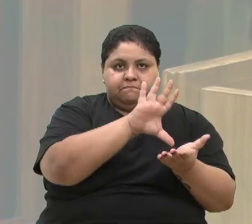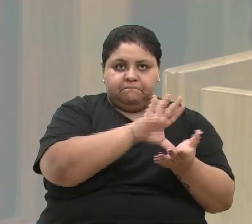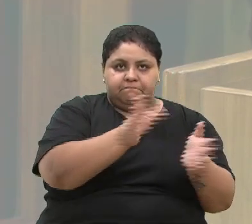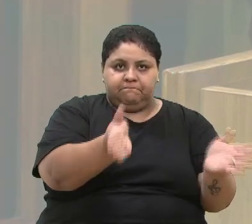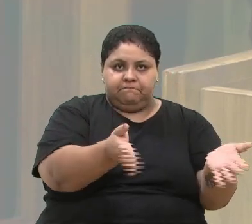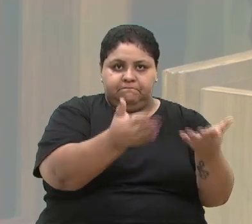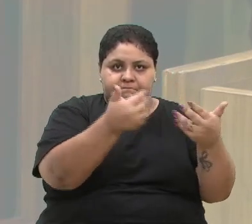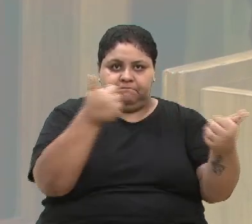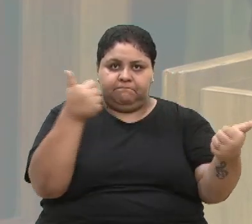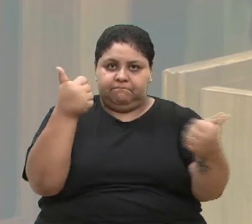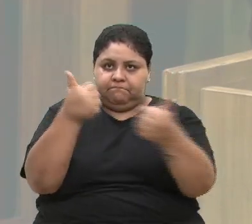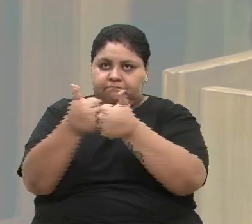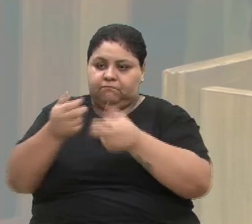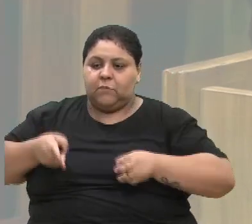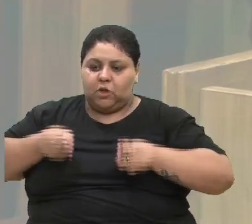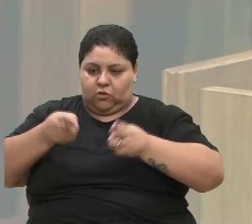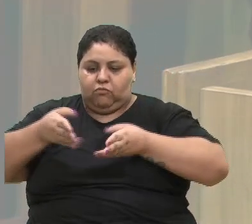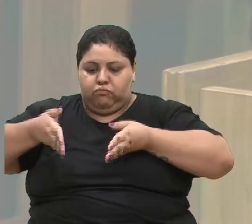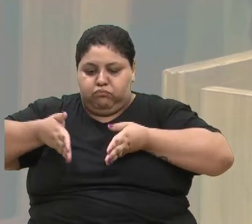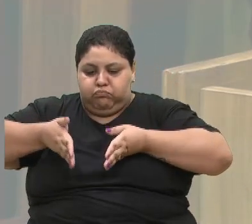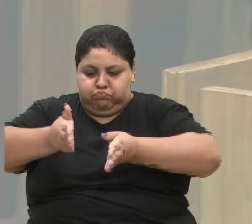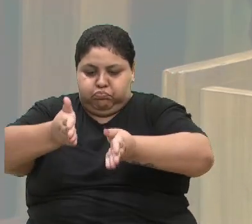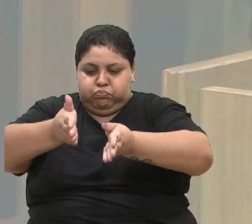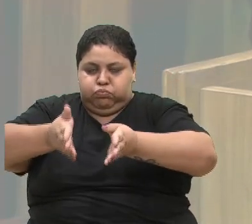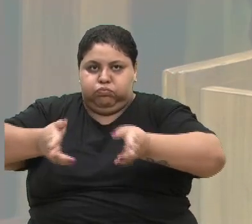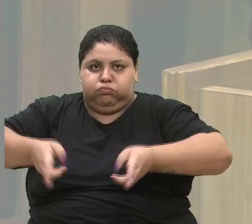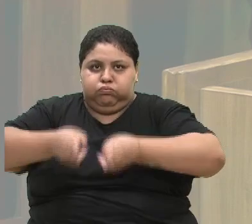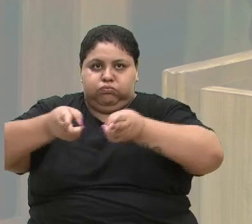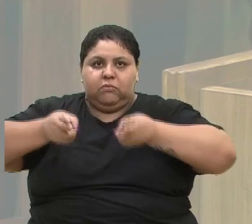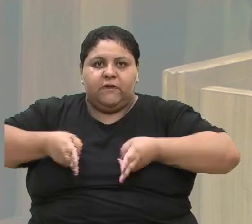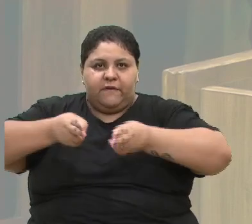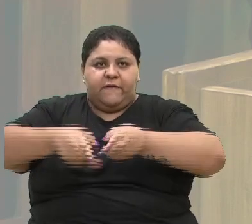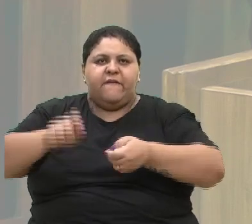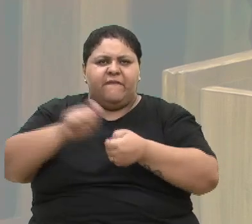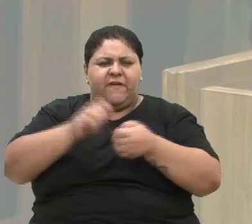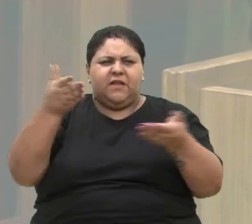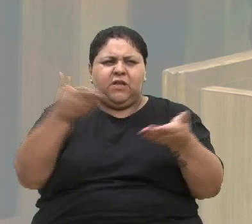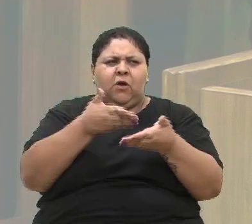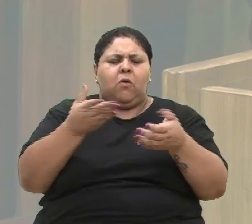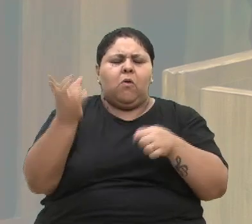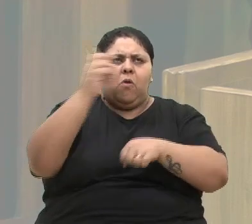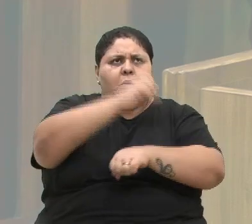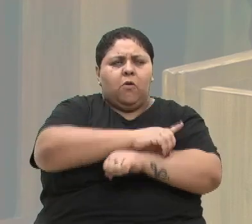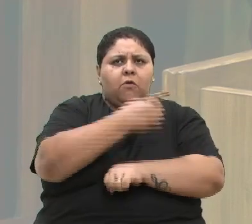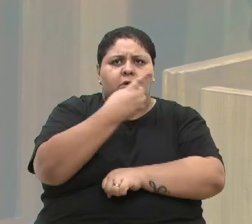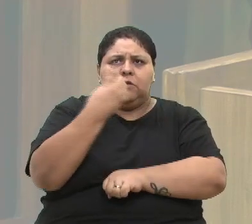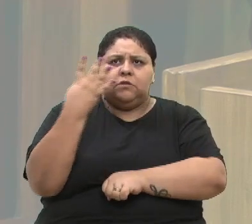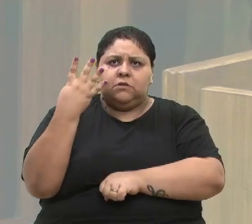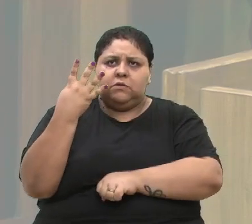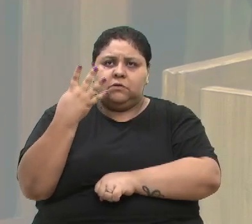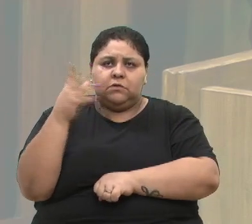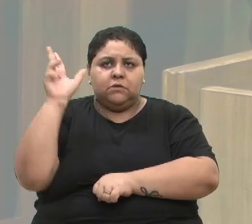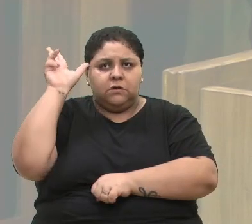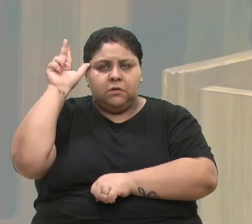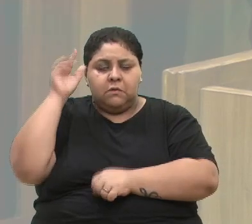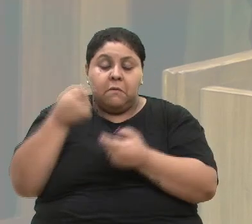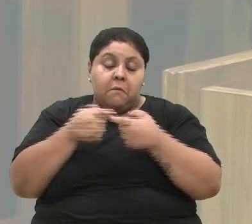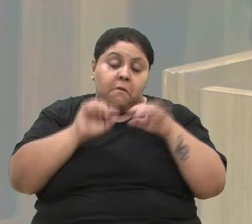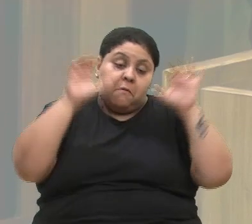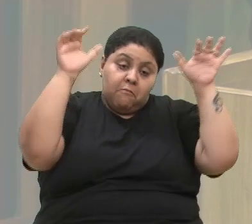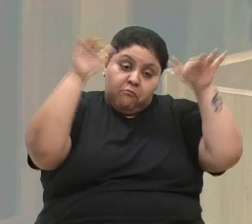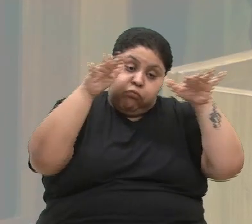ali lá dos trilhos do trem, que seria realizado agora dia 14, passado de abril, motivo da chuva,